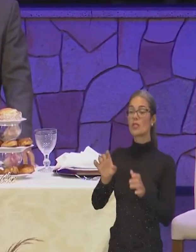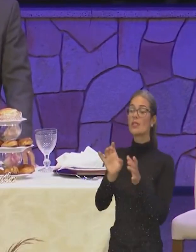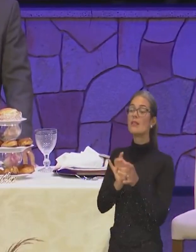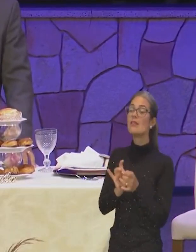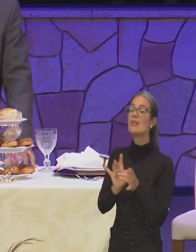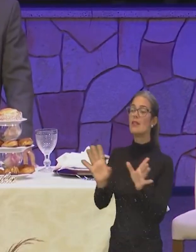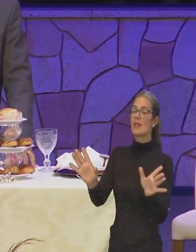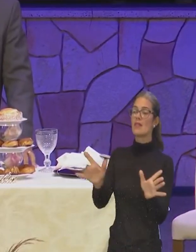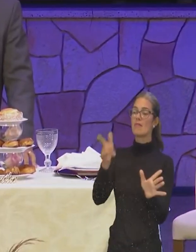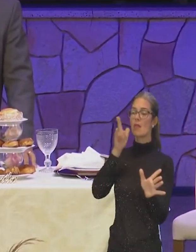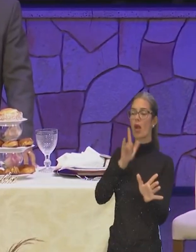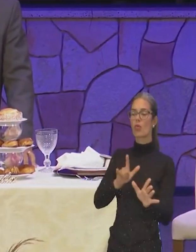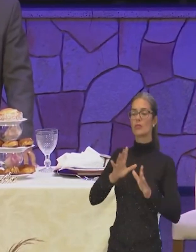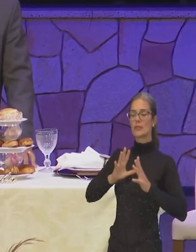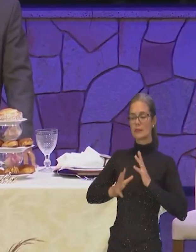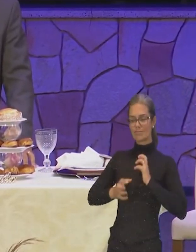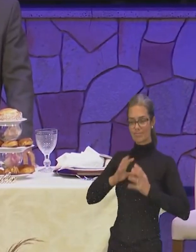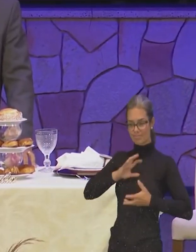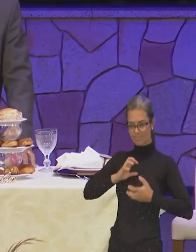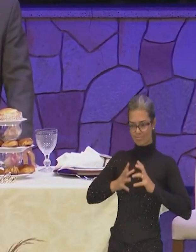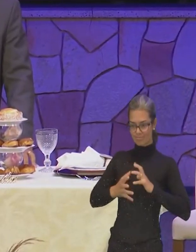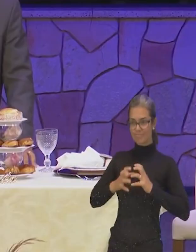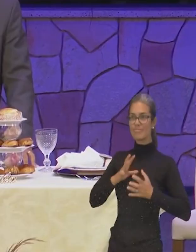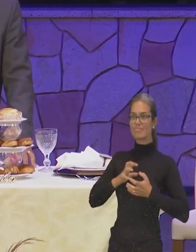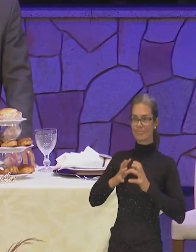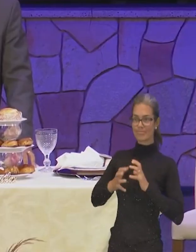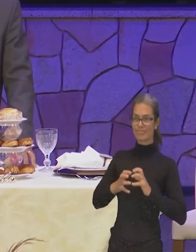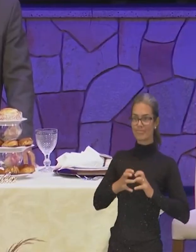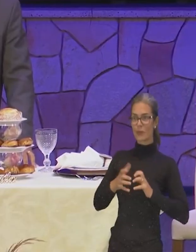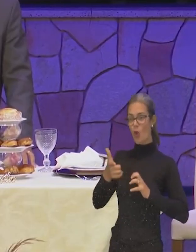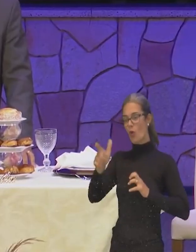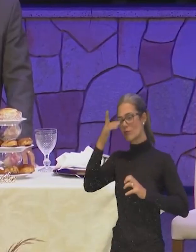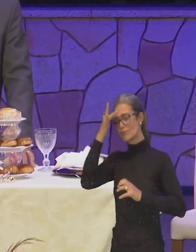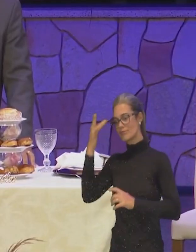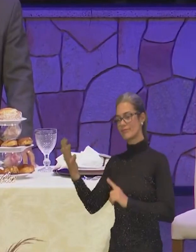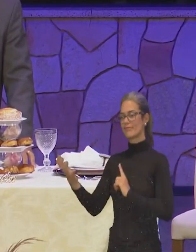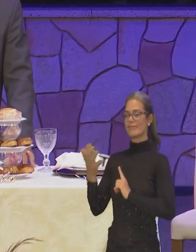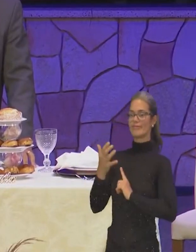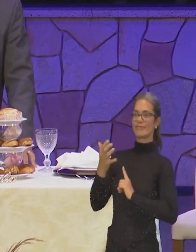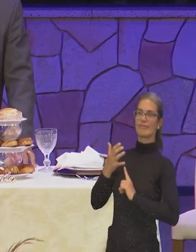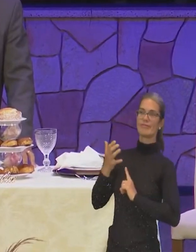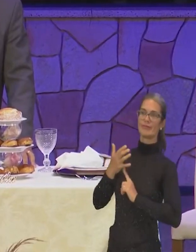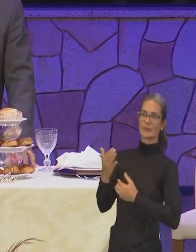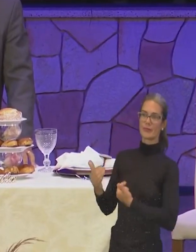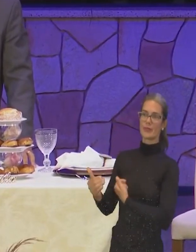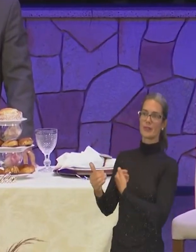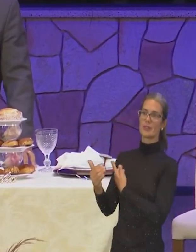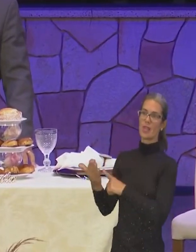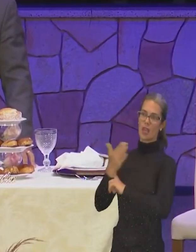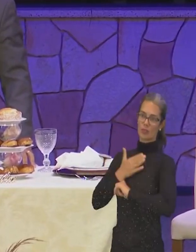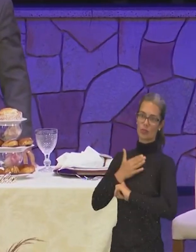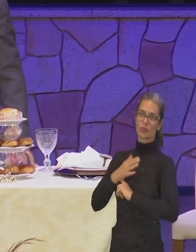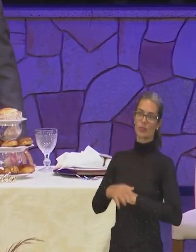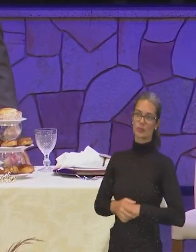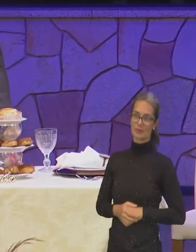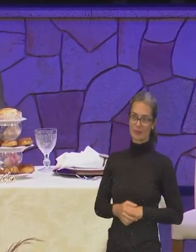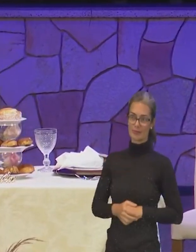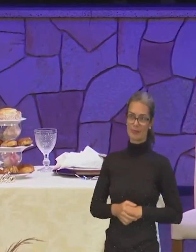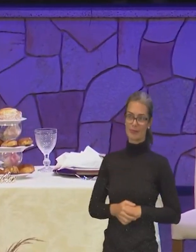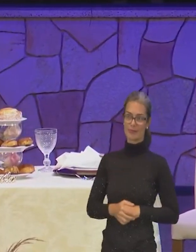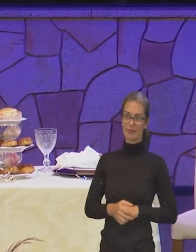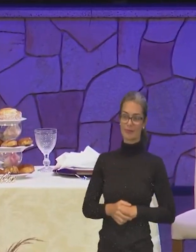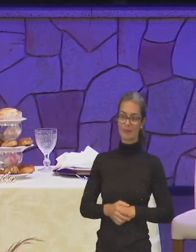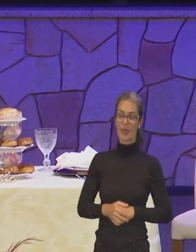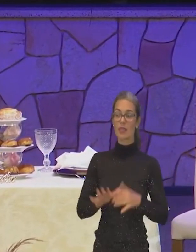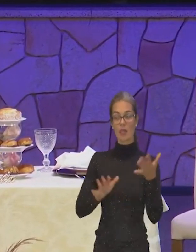sermos moldados por outros. Talvez nessa manhã você é uma dessas